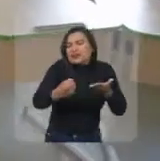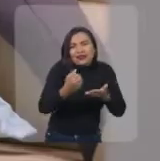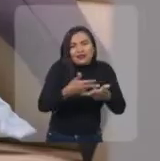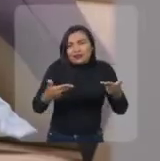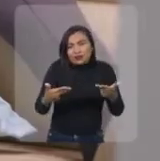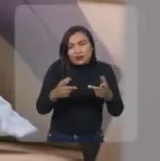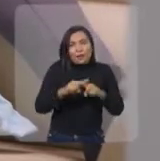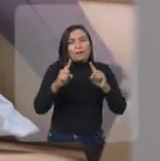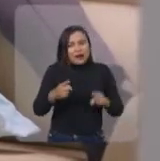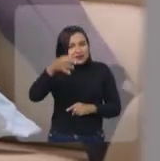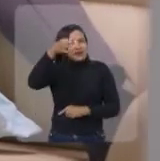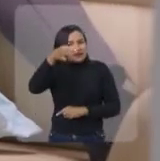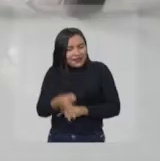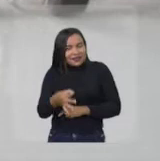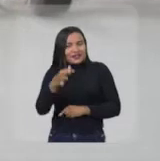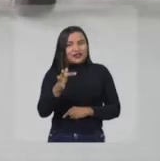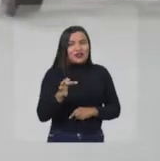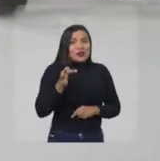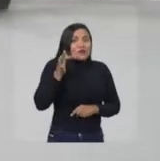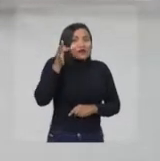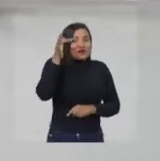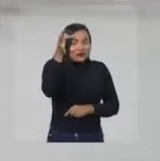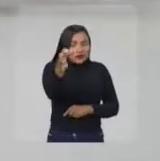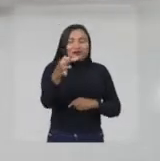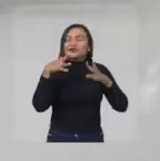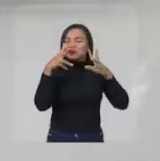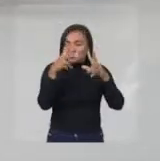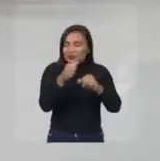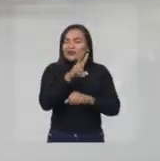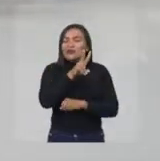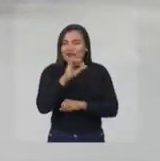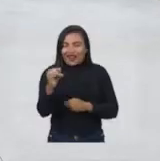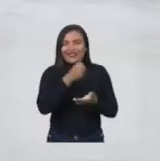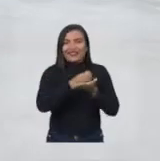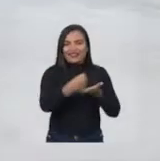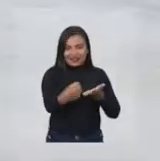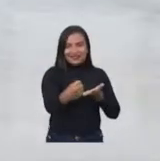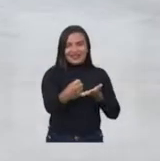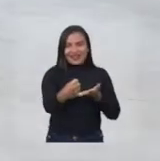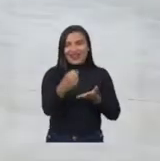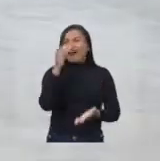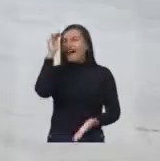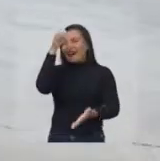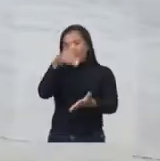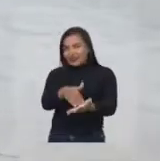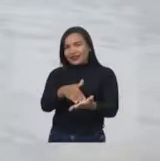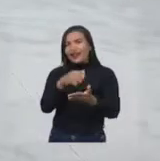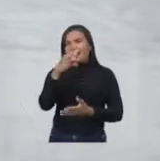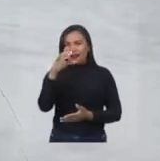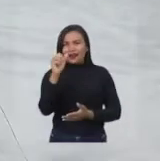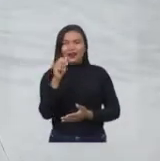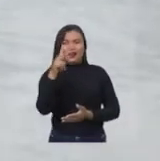menos ter uma certeza, a de que um dia tudo isso vai passar. E até lá, a CAPES e a